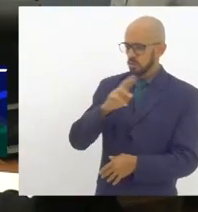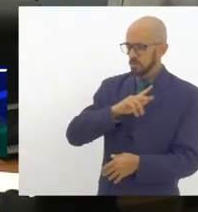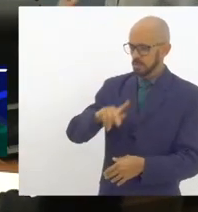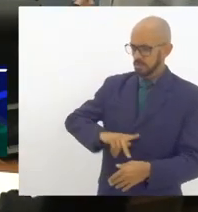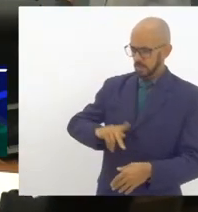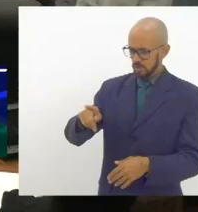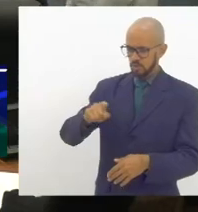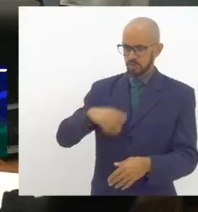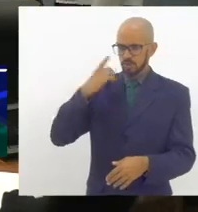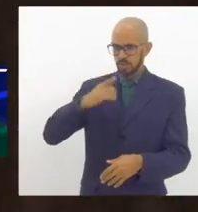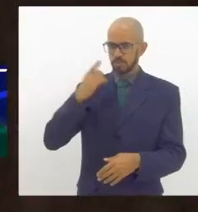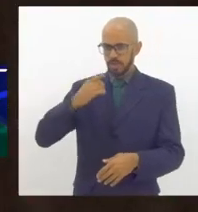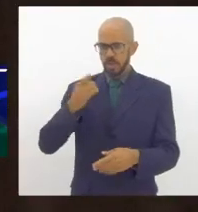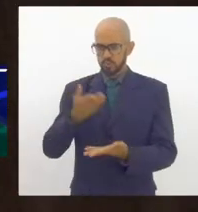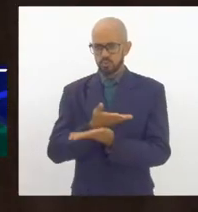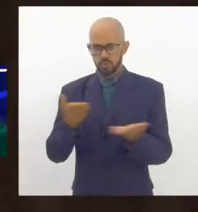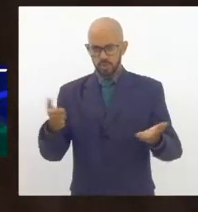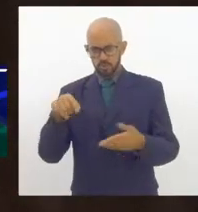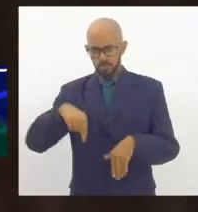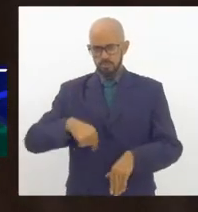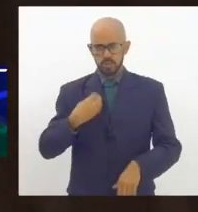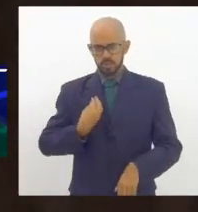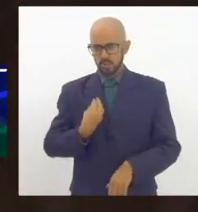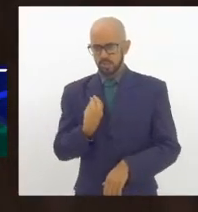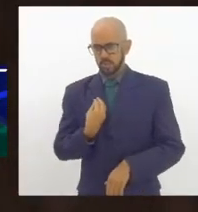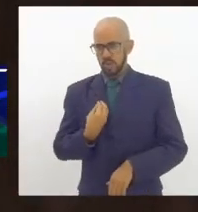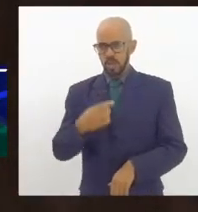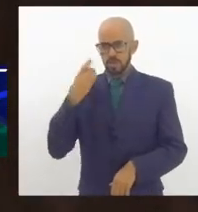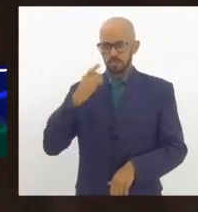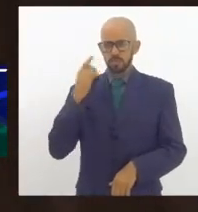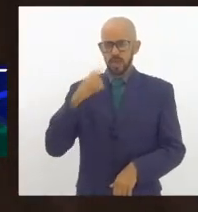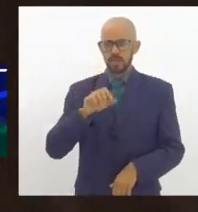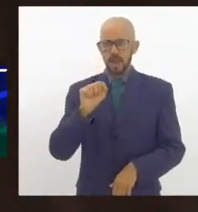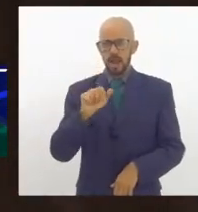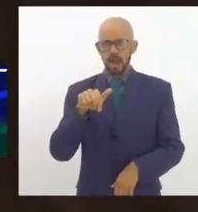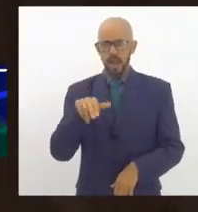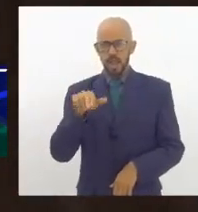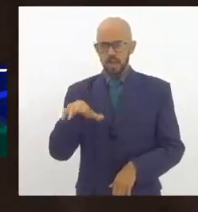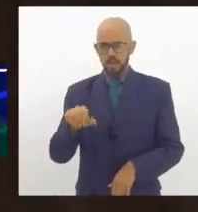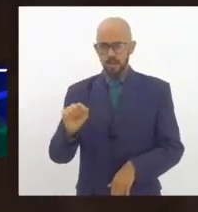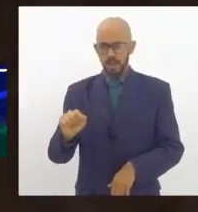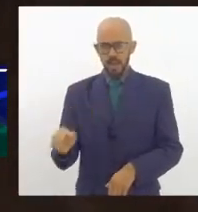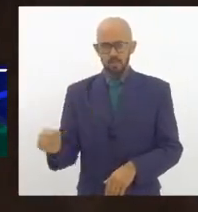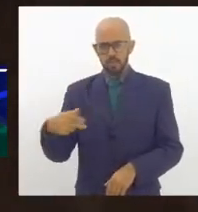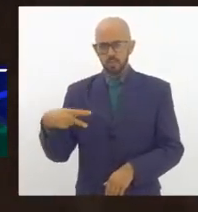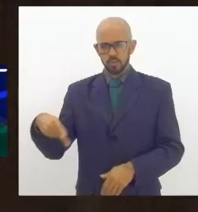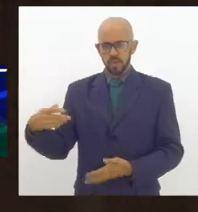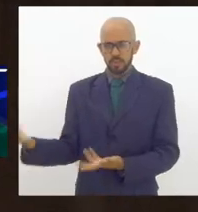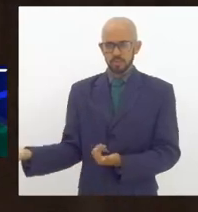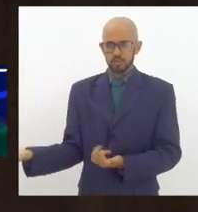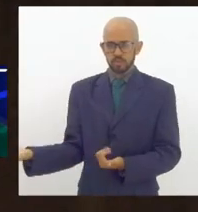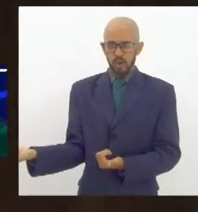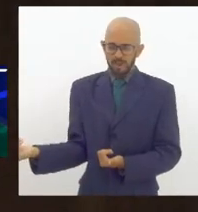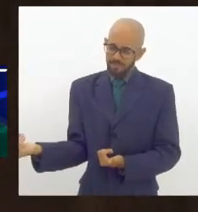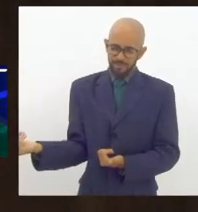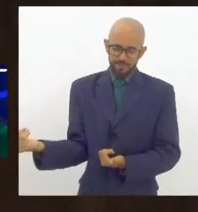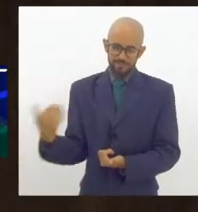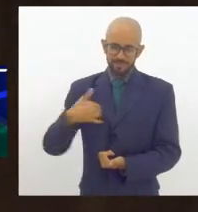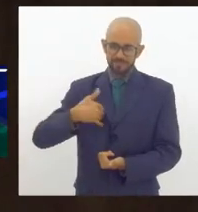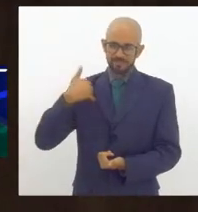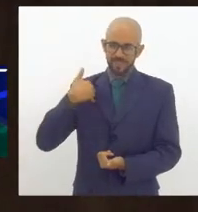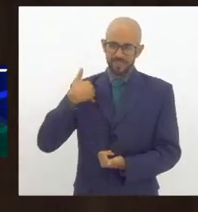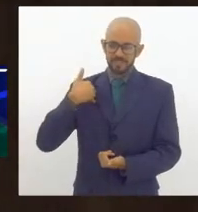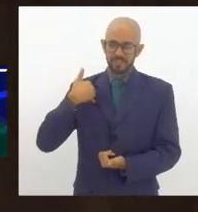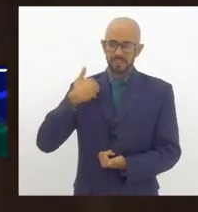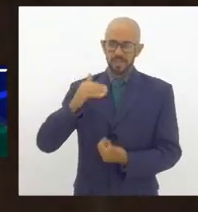e deputados deputados a deputada Alana for sua jovialidade ela foi a